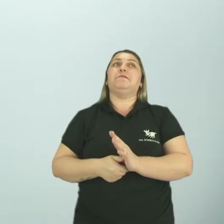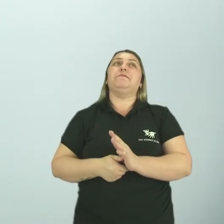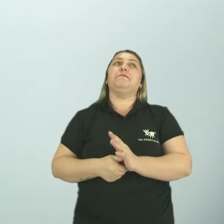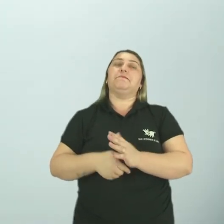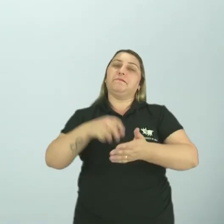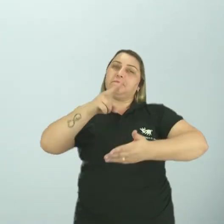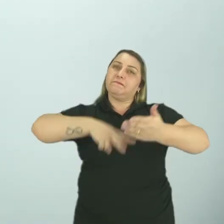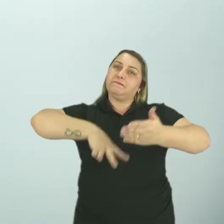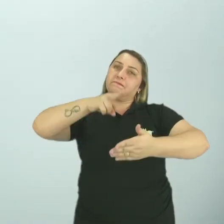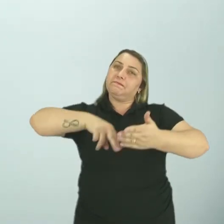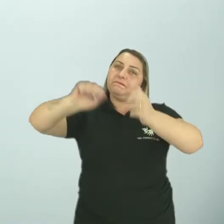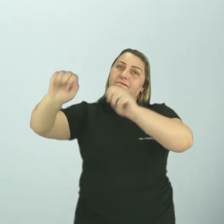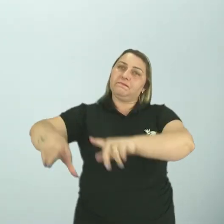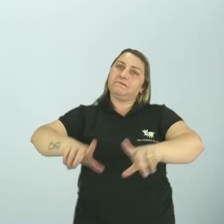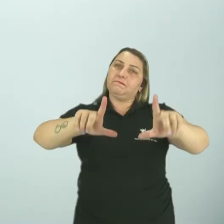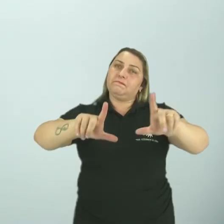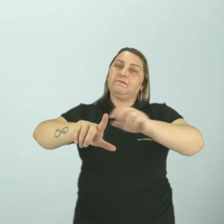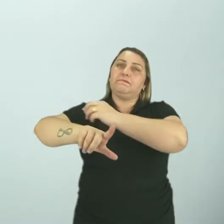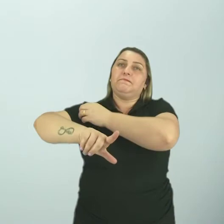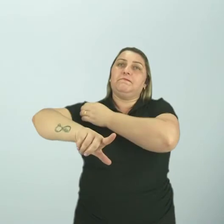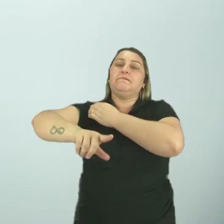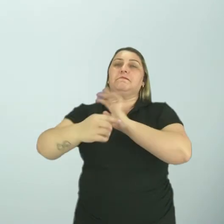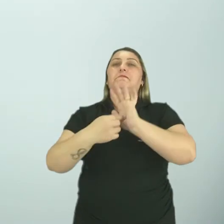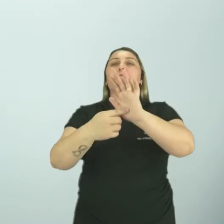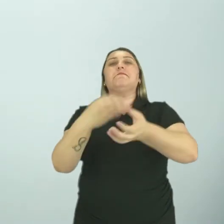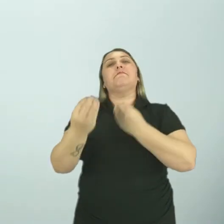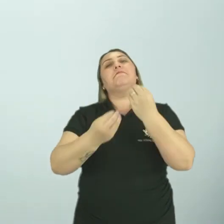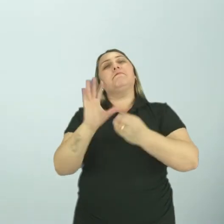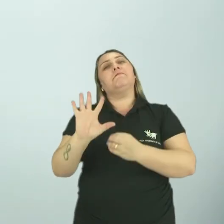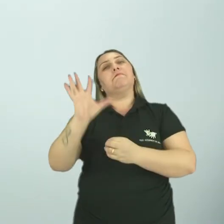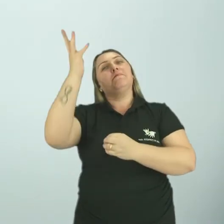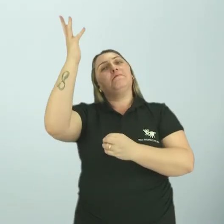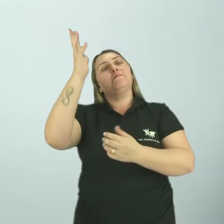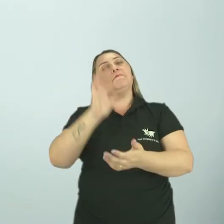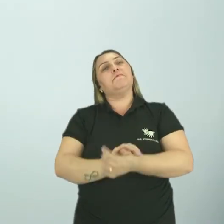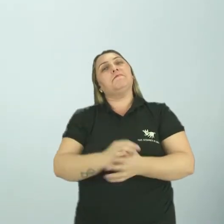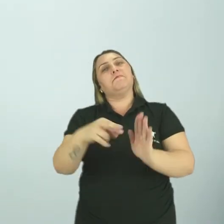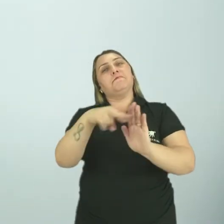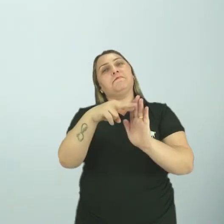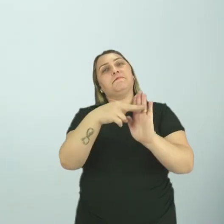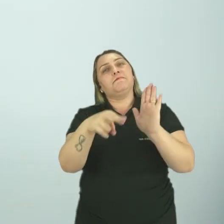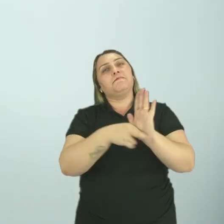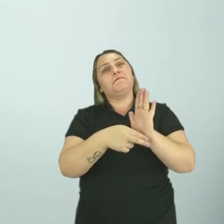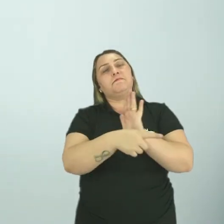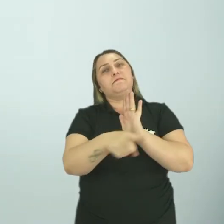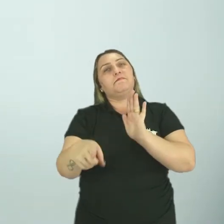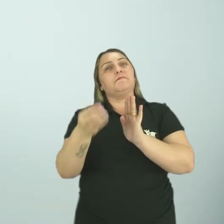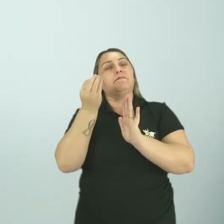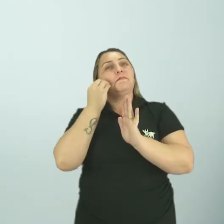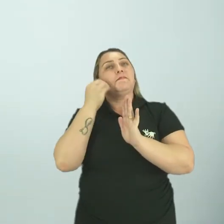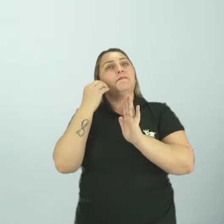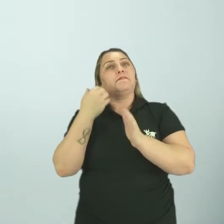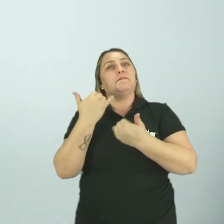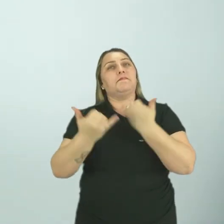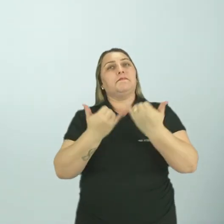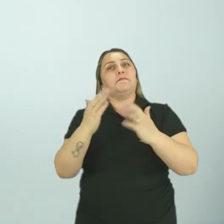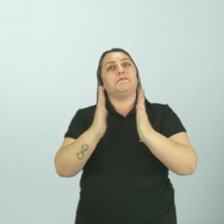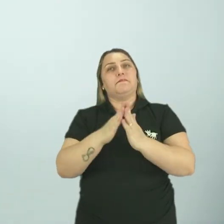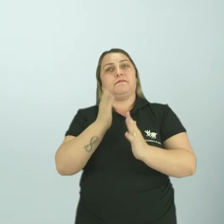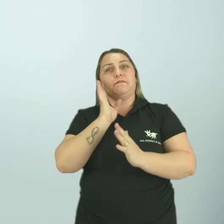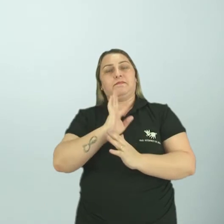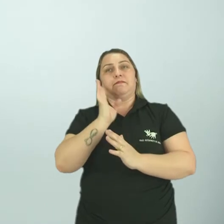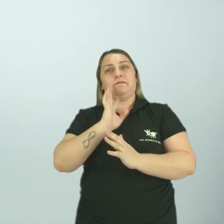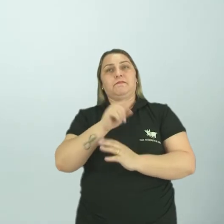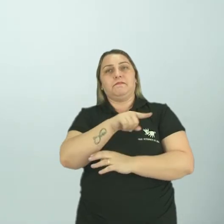uma lida, eles mostram como é que funciona direitinho, as regras, e vocês tentando brincar em casa é muito legal para